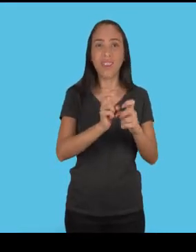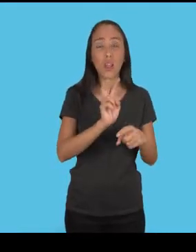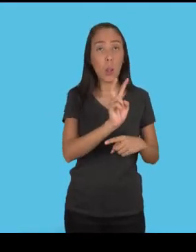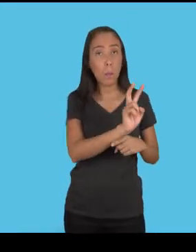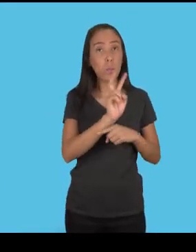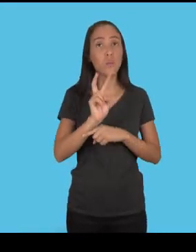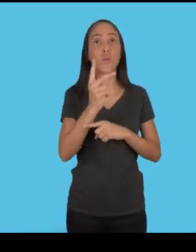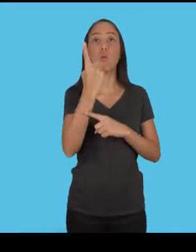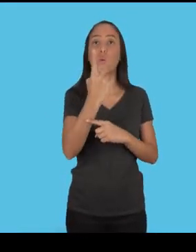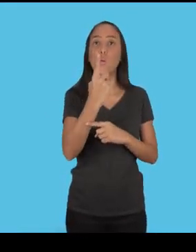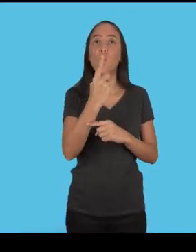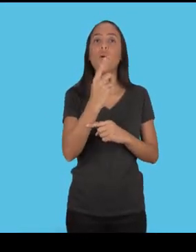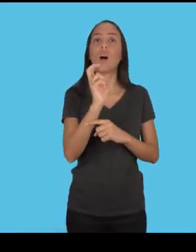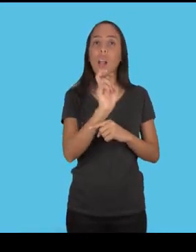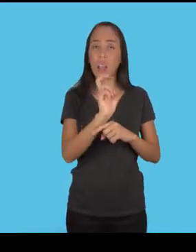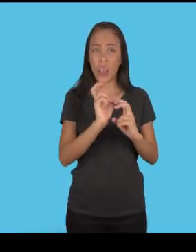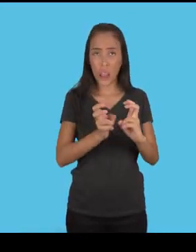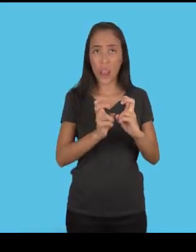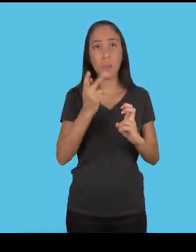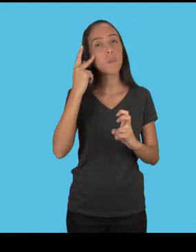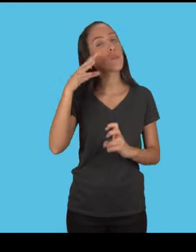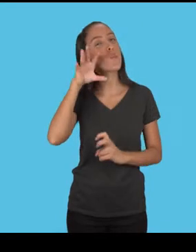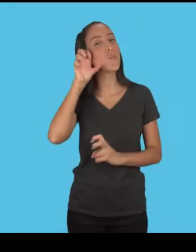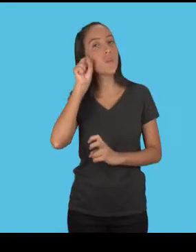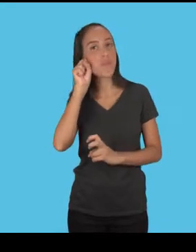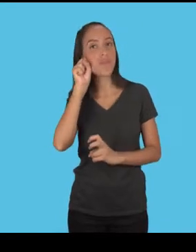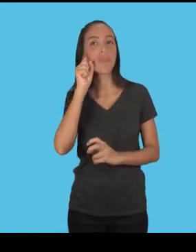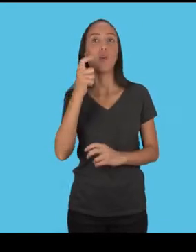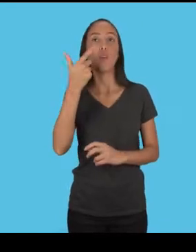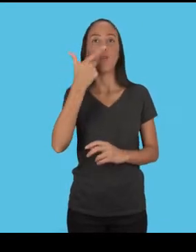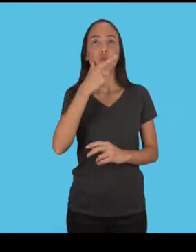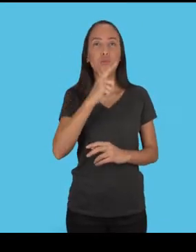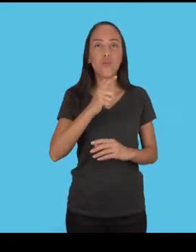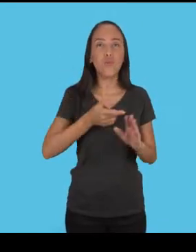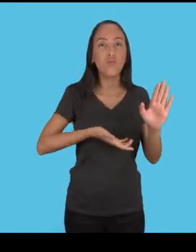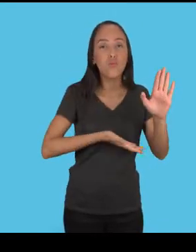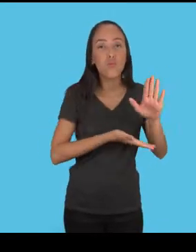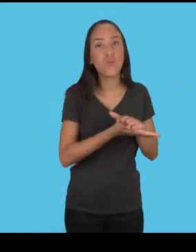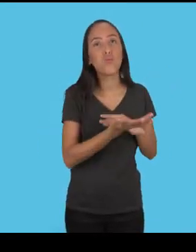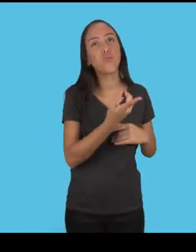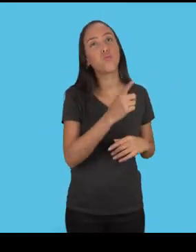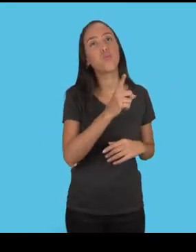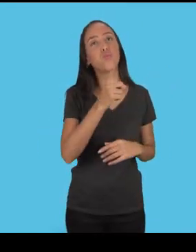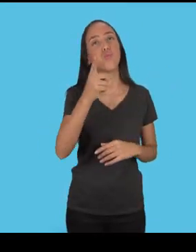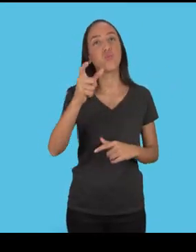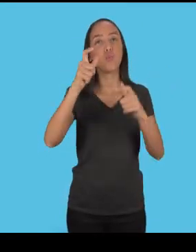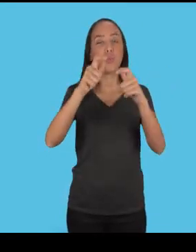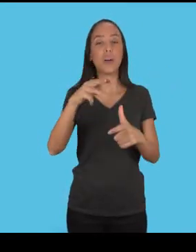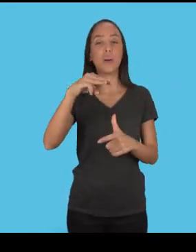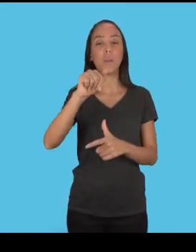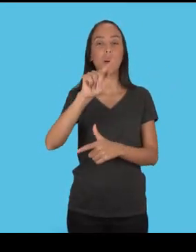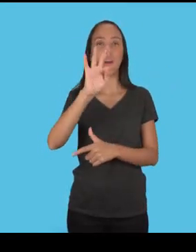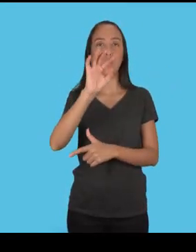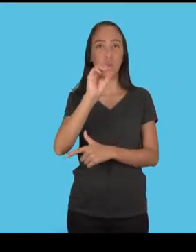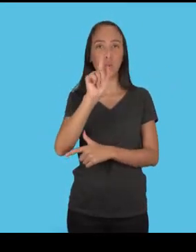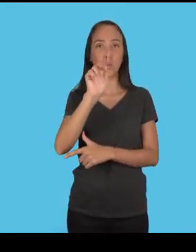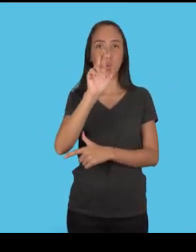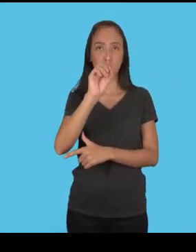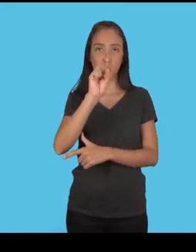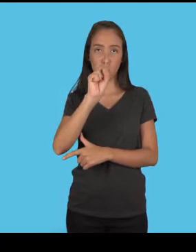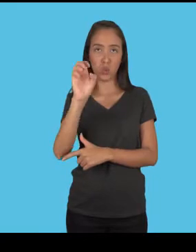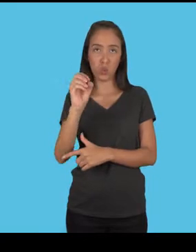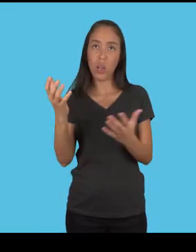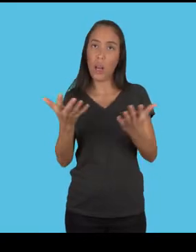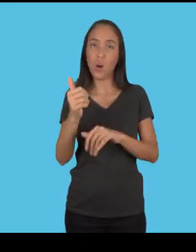um vagão dormitório e nós embarcamos para Mato Grosso, hoje Mato Grosso do